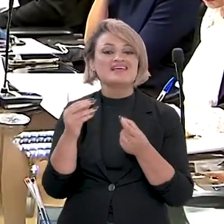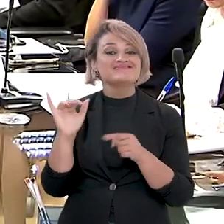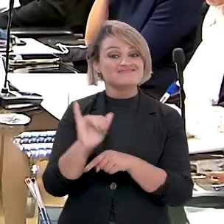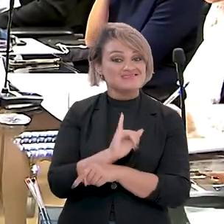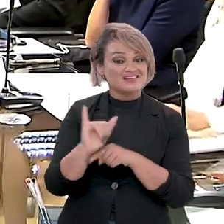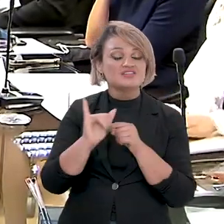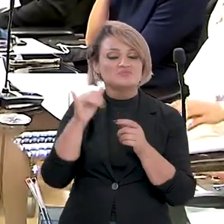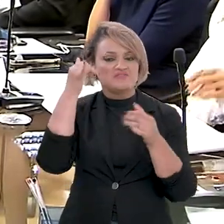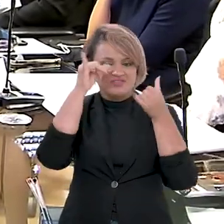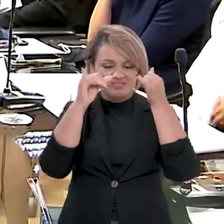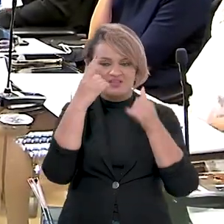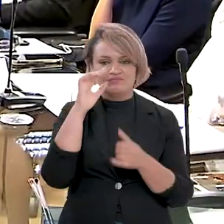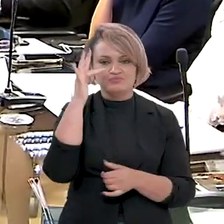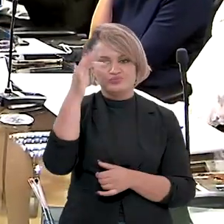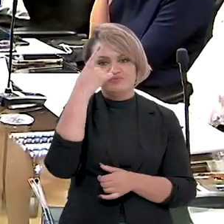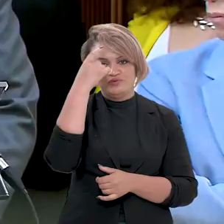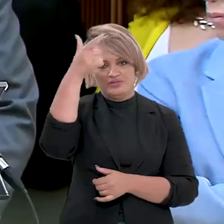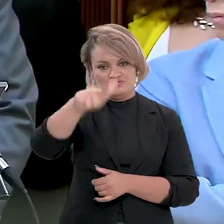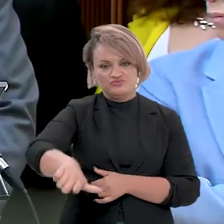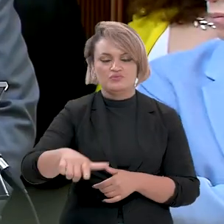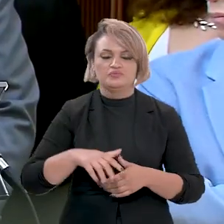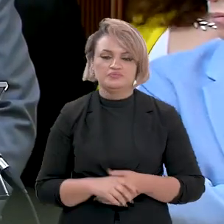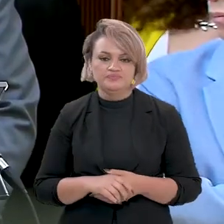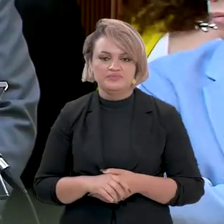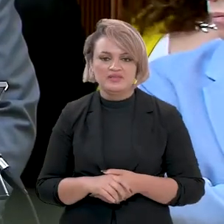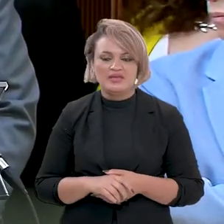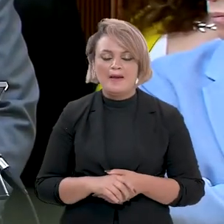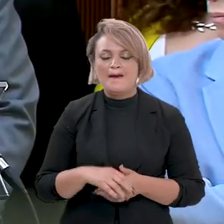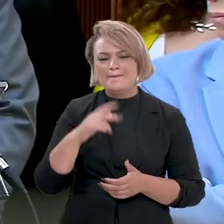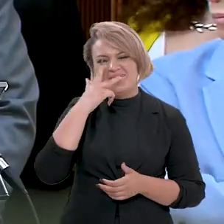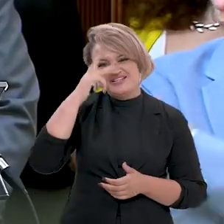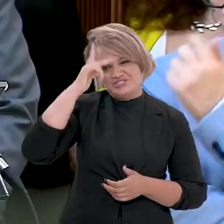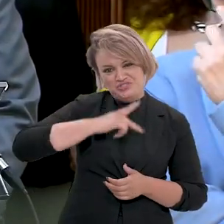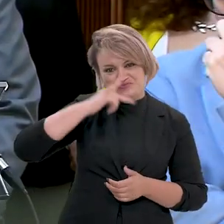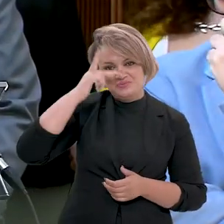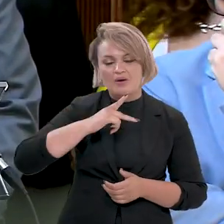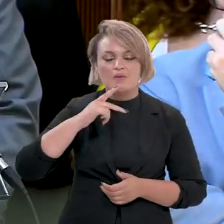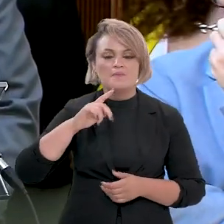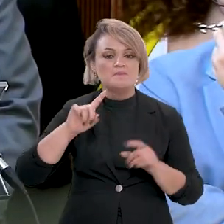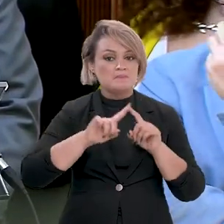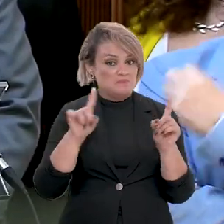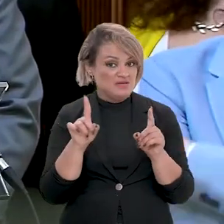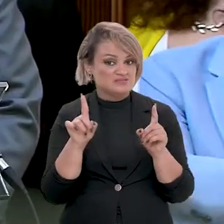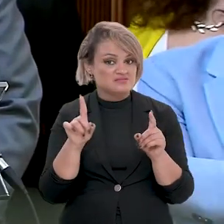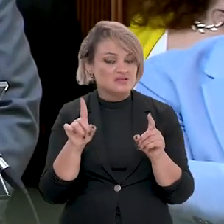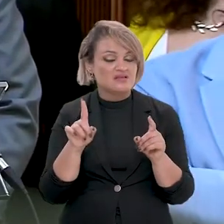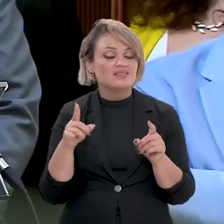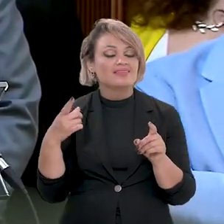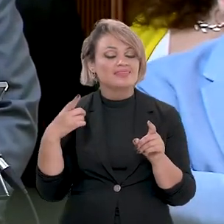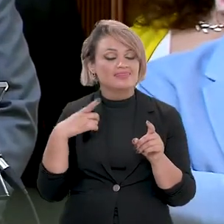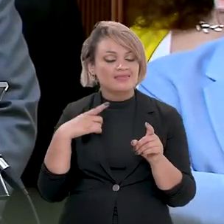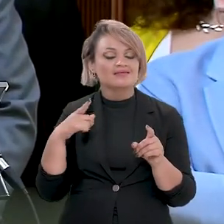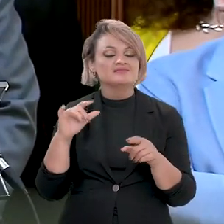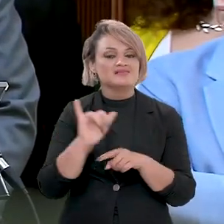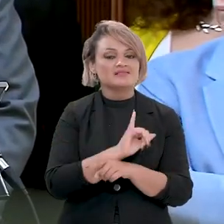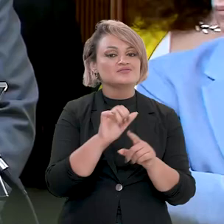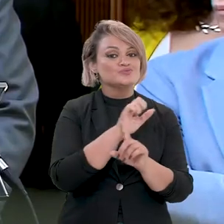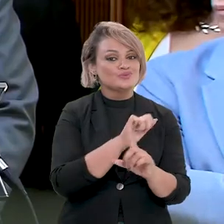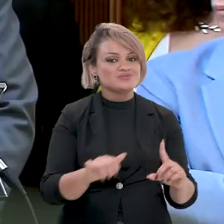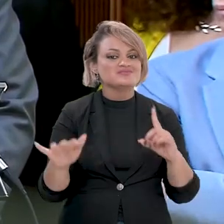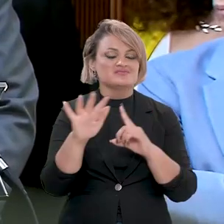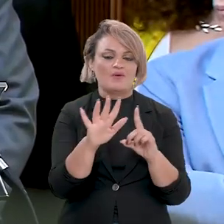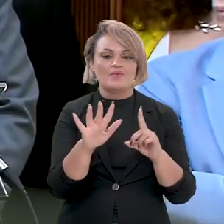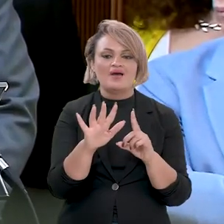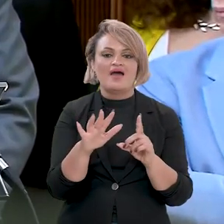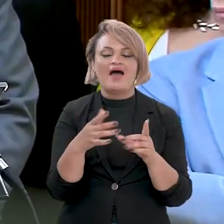criar mecanismos de prevenção. Parecem manifestações individuais, mas nós sabemos que existe um laço